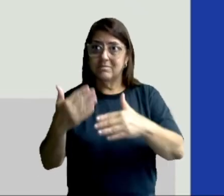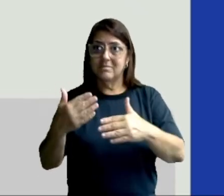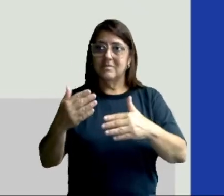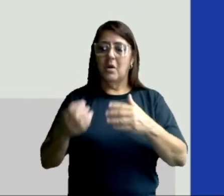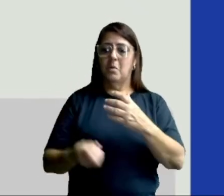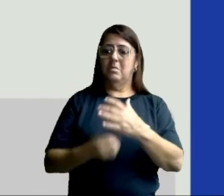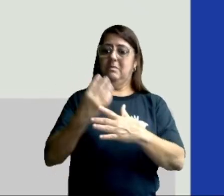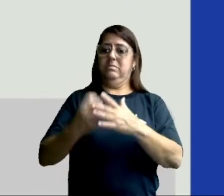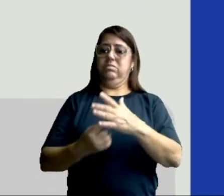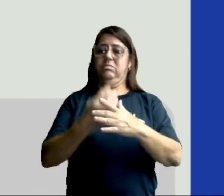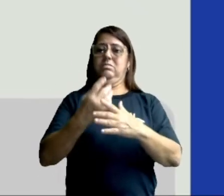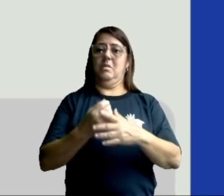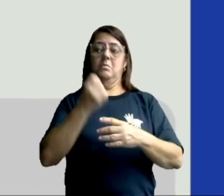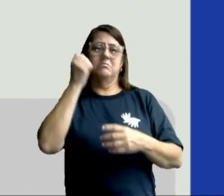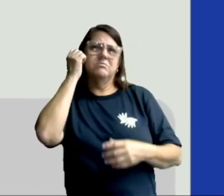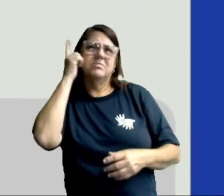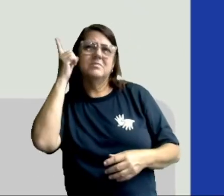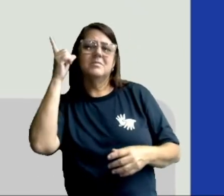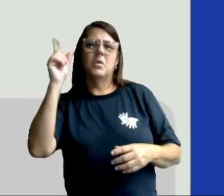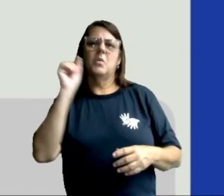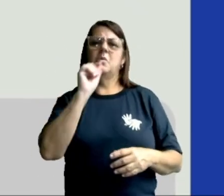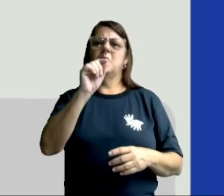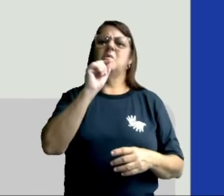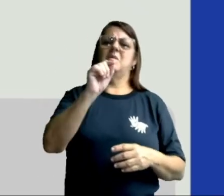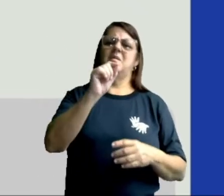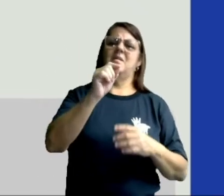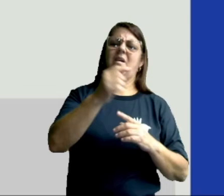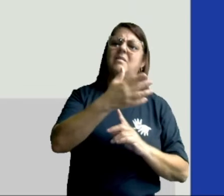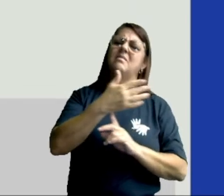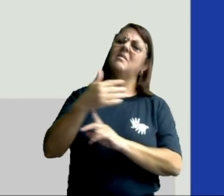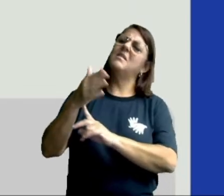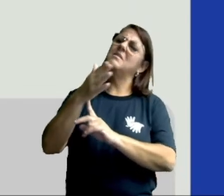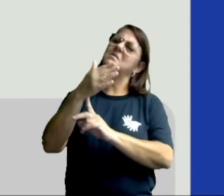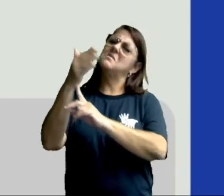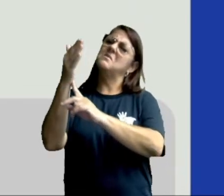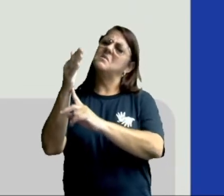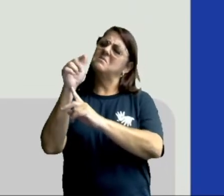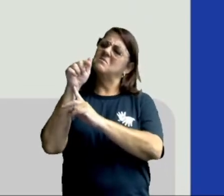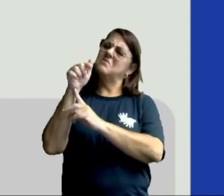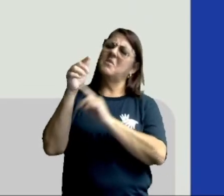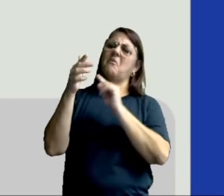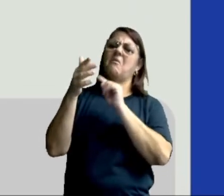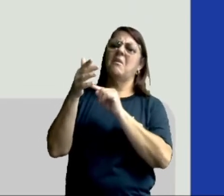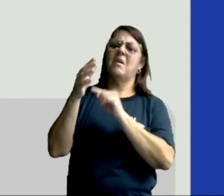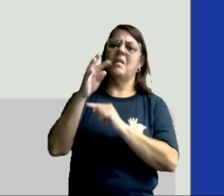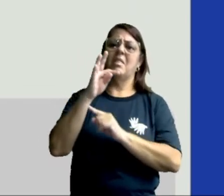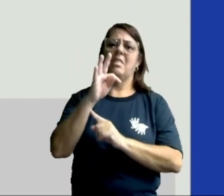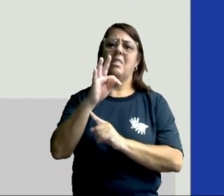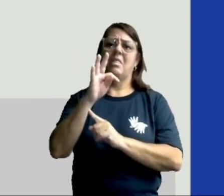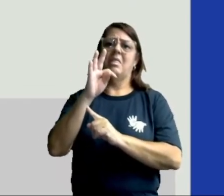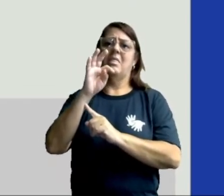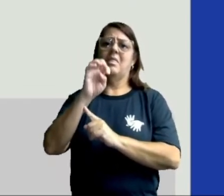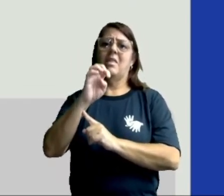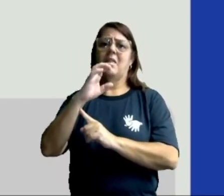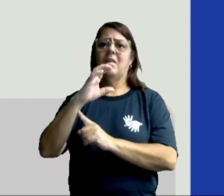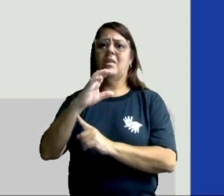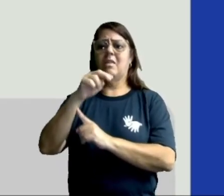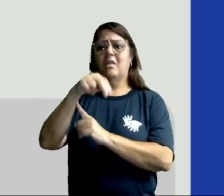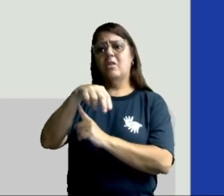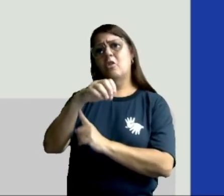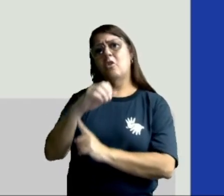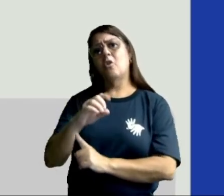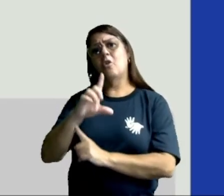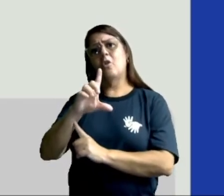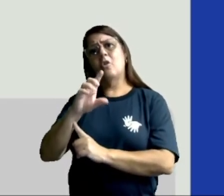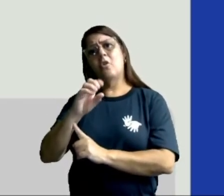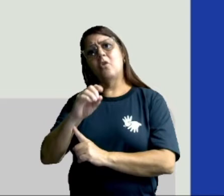desses materiais. Mas o que vem a ser tecnologia, professor? O que é que vem a ser? Qual o conceito que